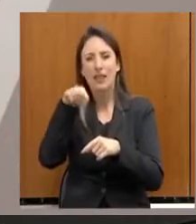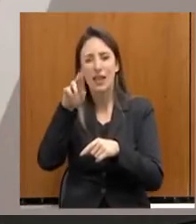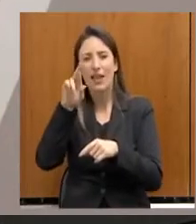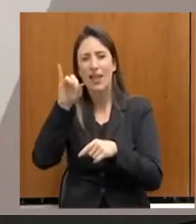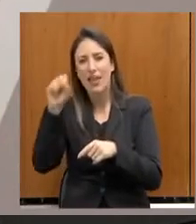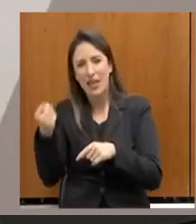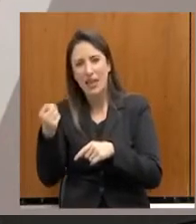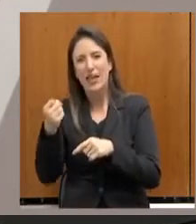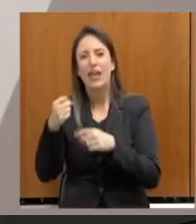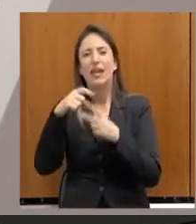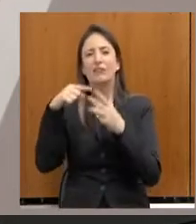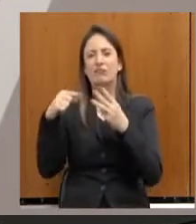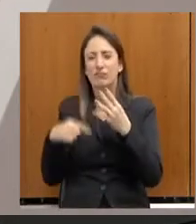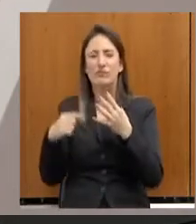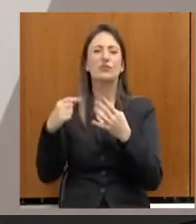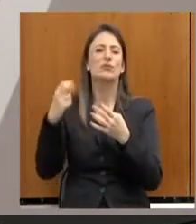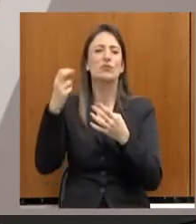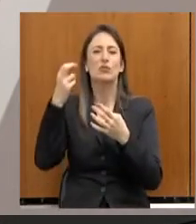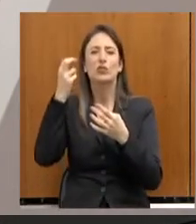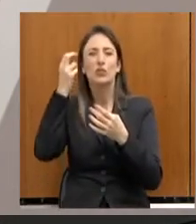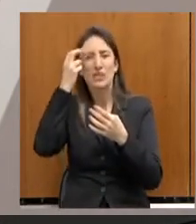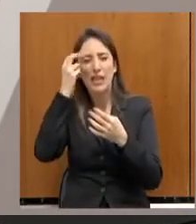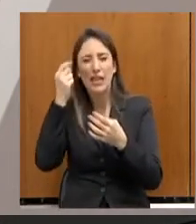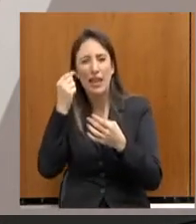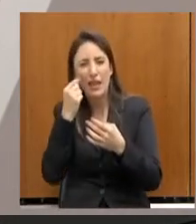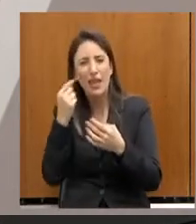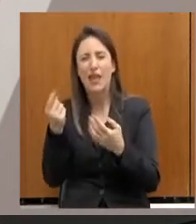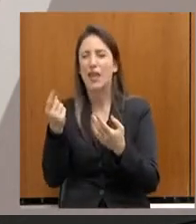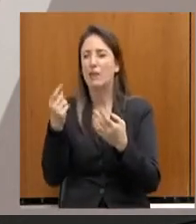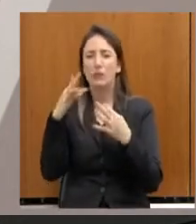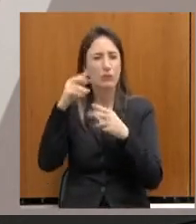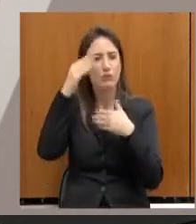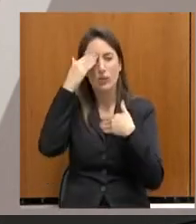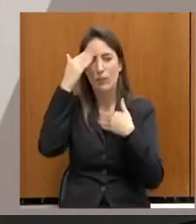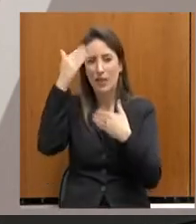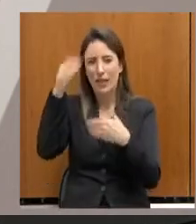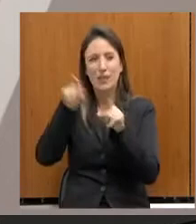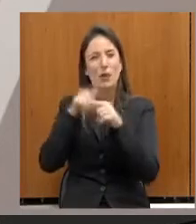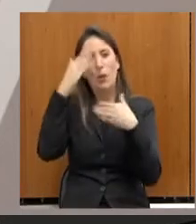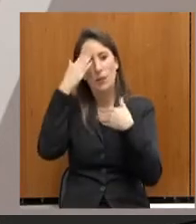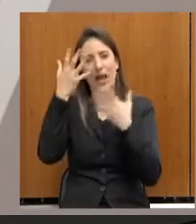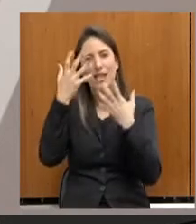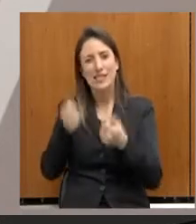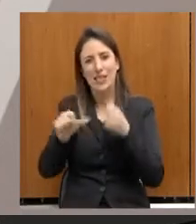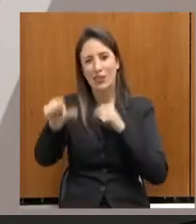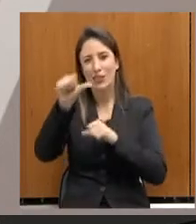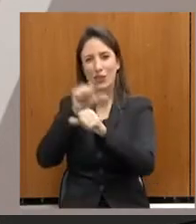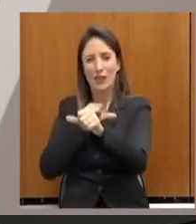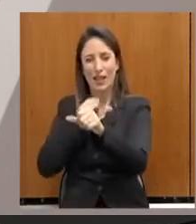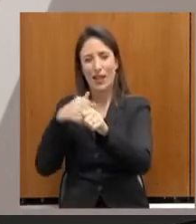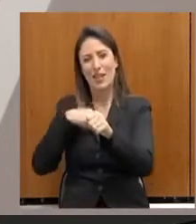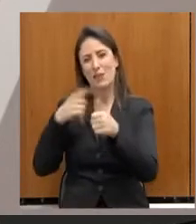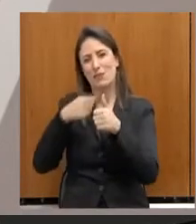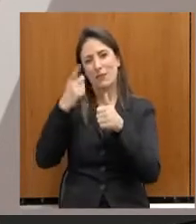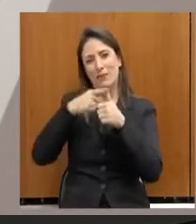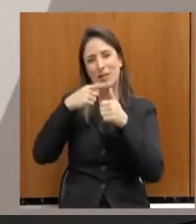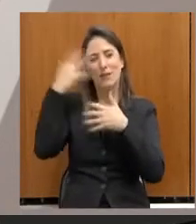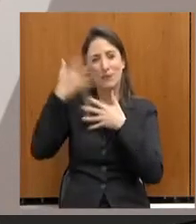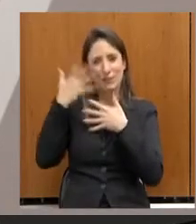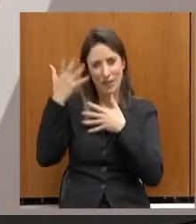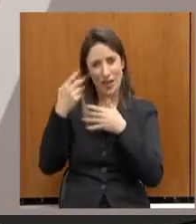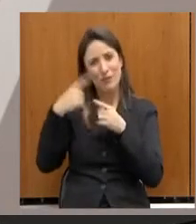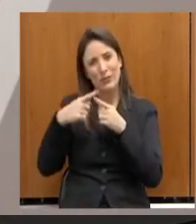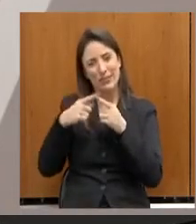subida da Guilherme obrigado obrigado também por deixar o seu desse espaço mais rápido devido a sinopse